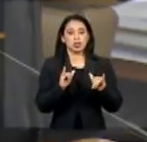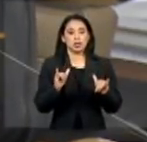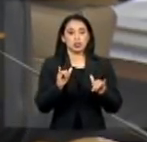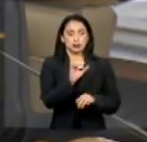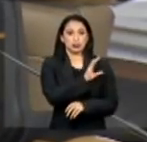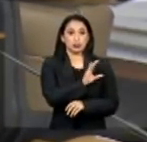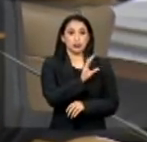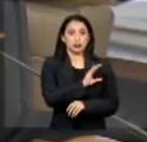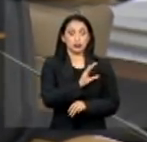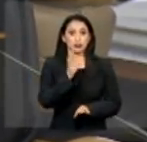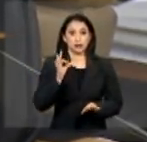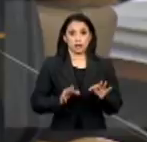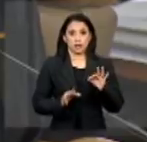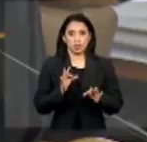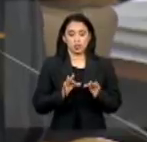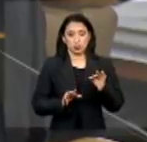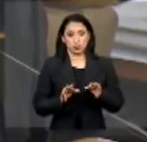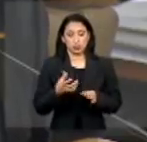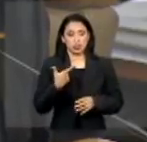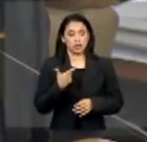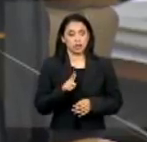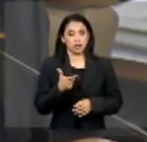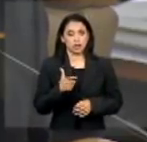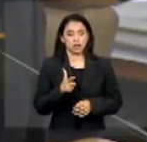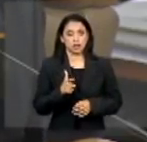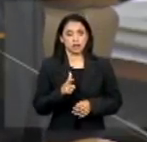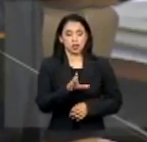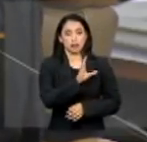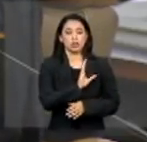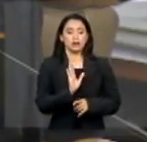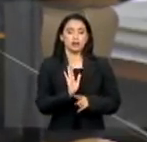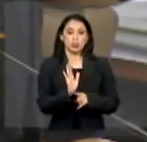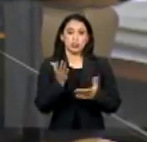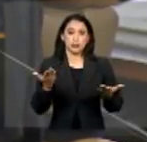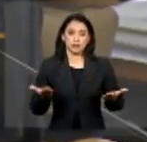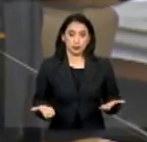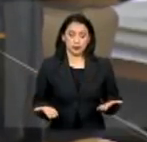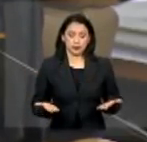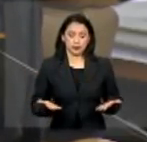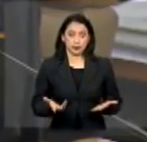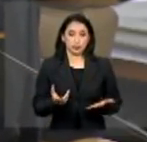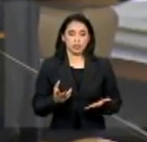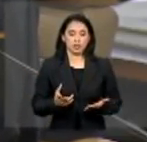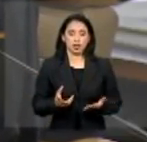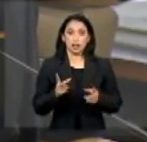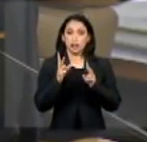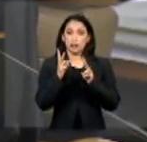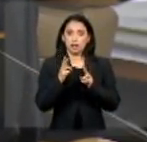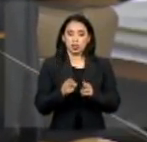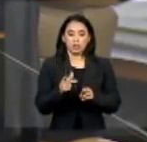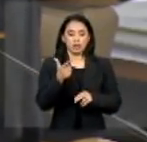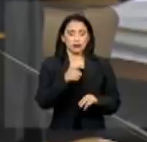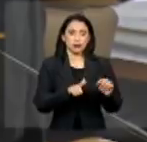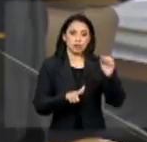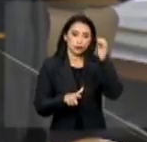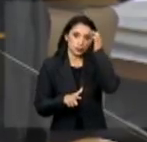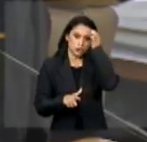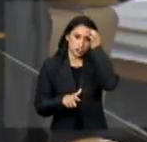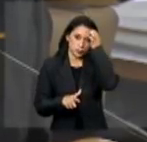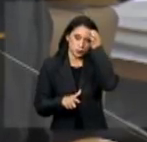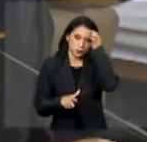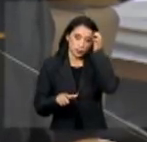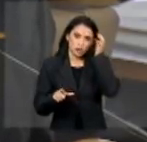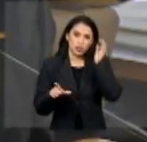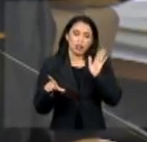judiciais sem elementos de decoração na mesma linha a conhecida lei